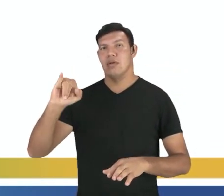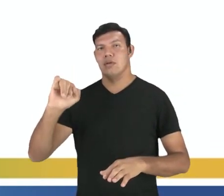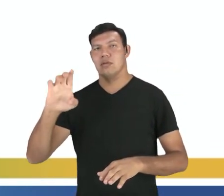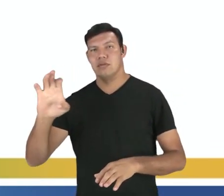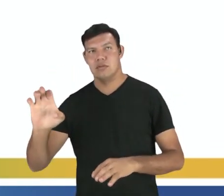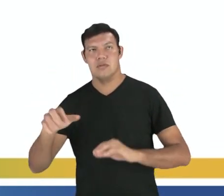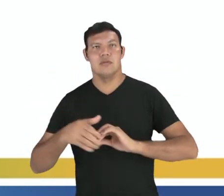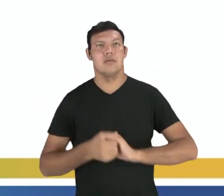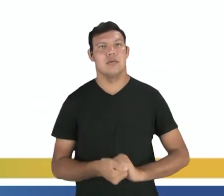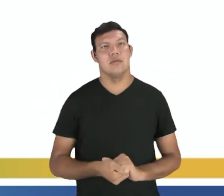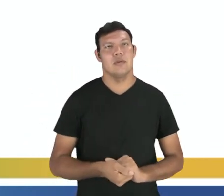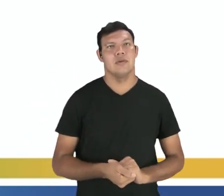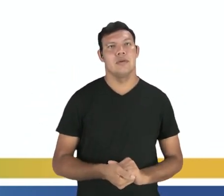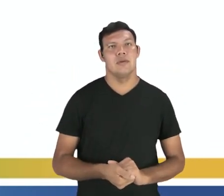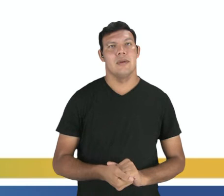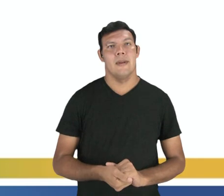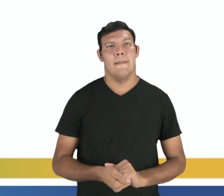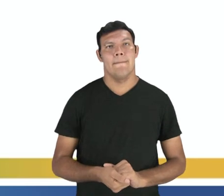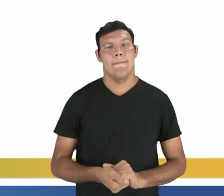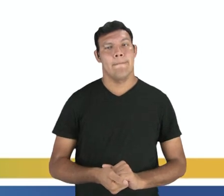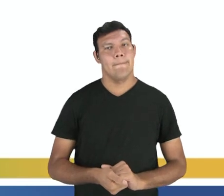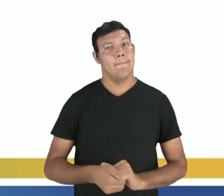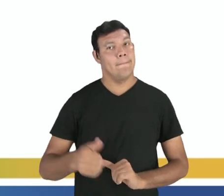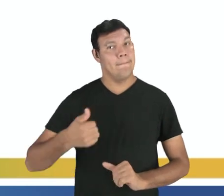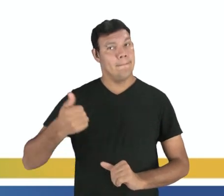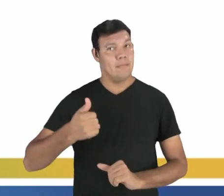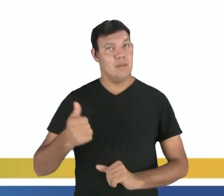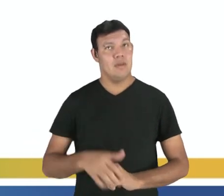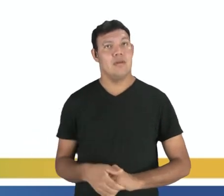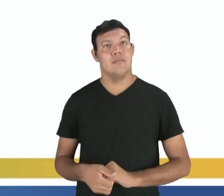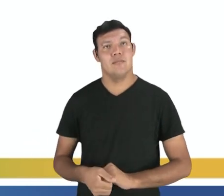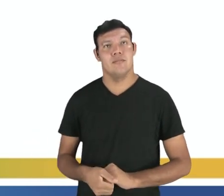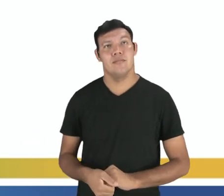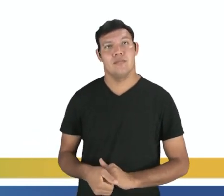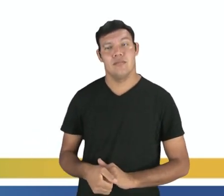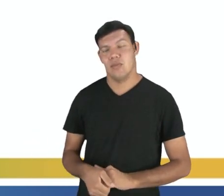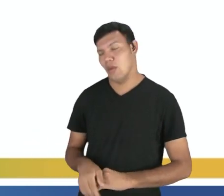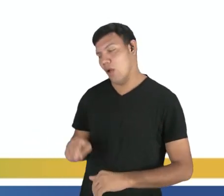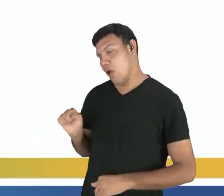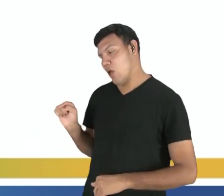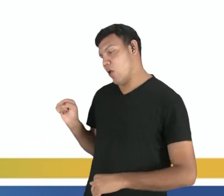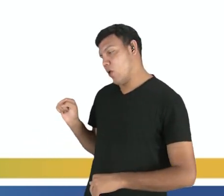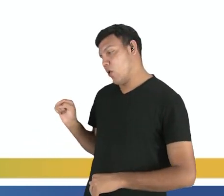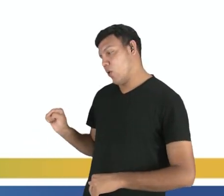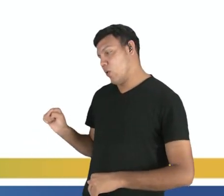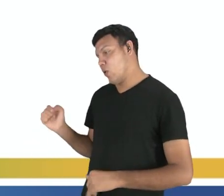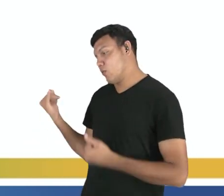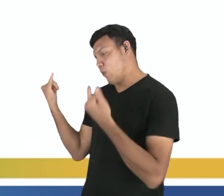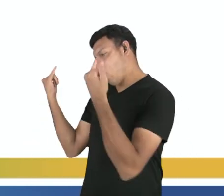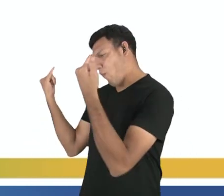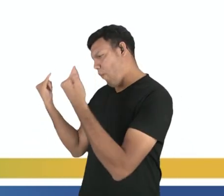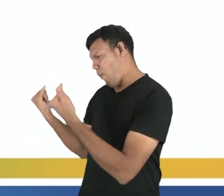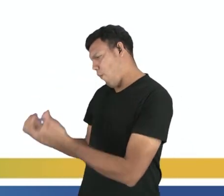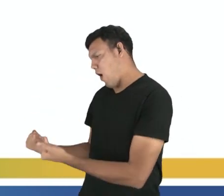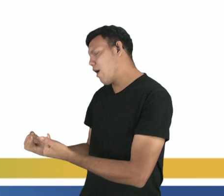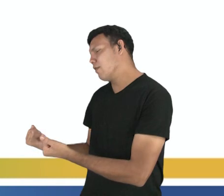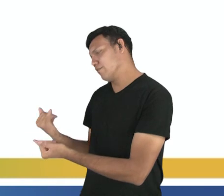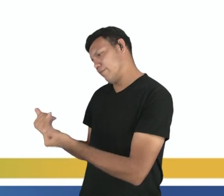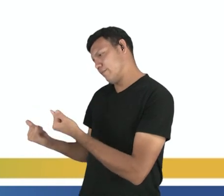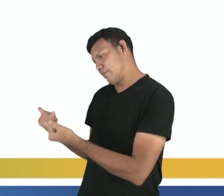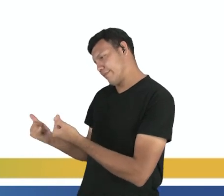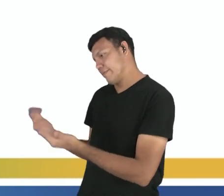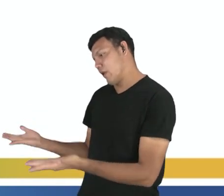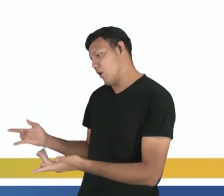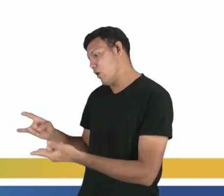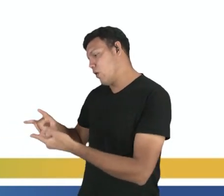o like. O primeiro homem diz, You are as skinny as a rail. Então,